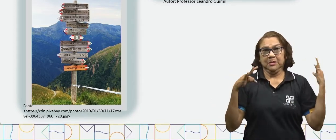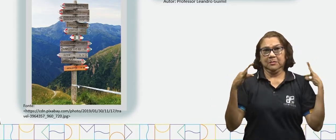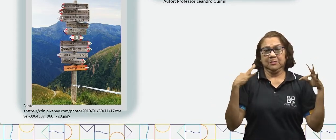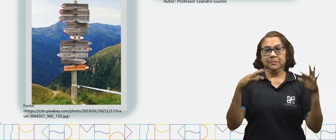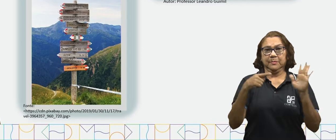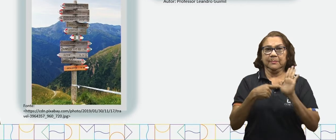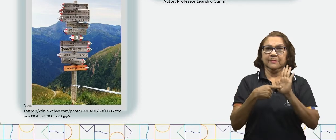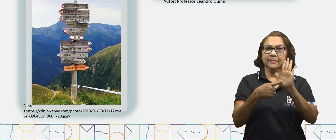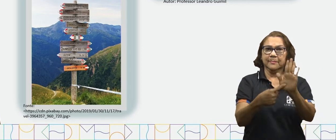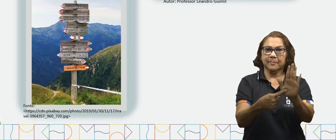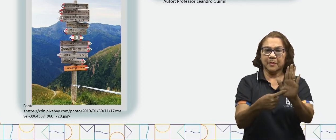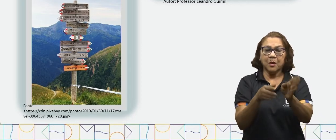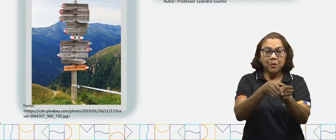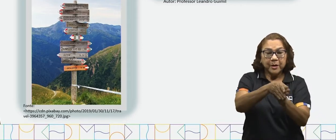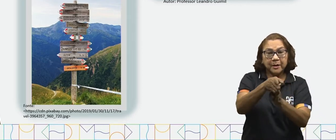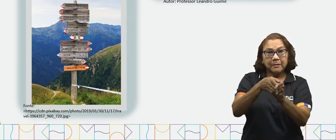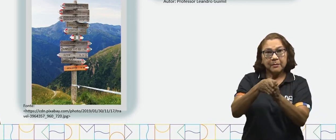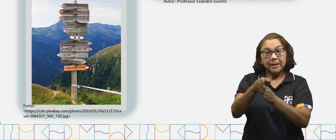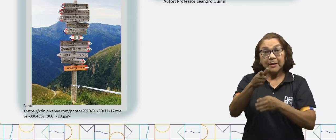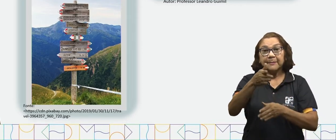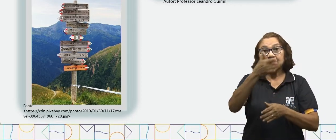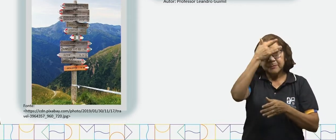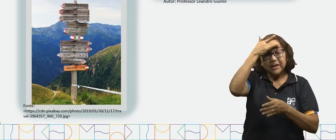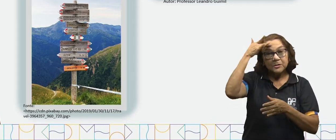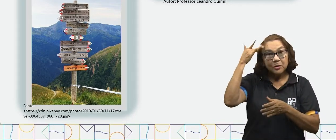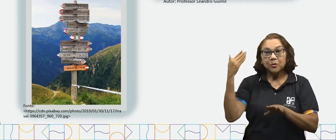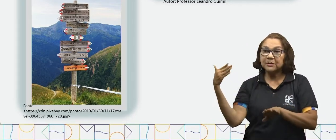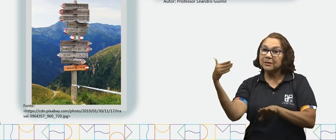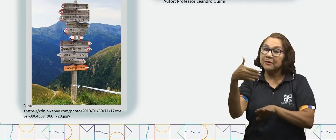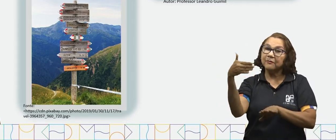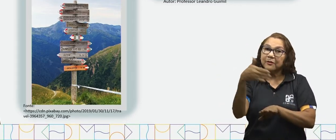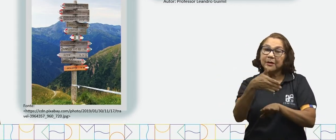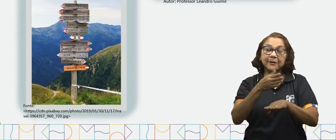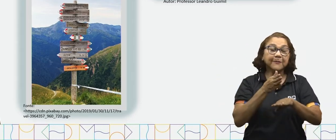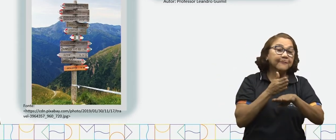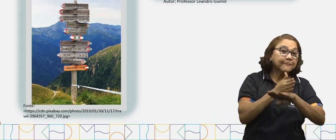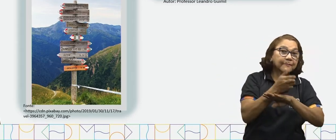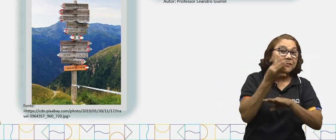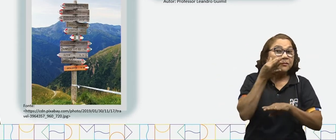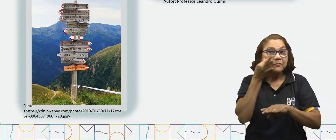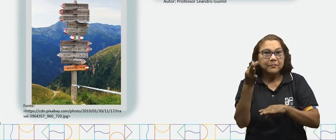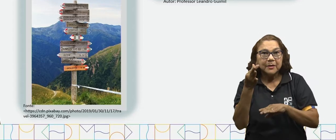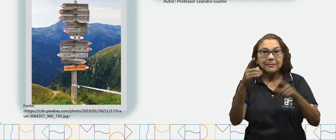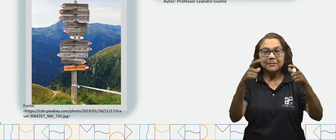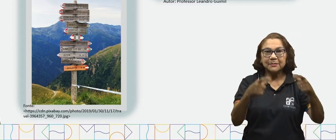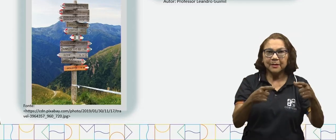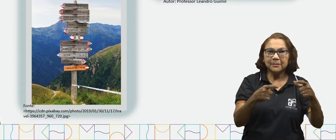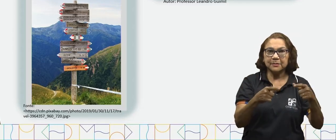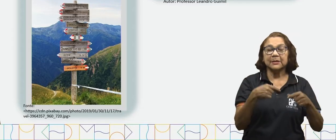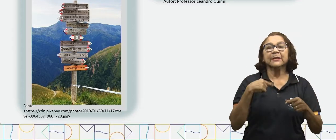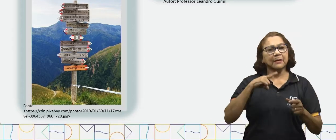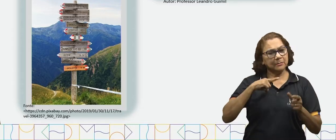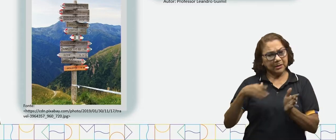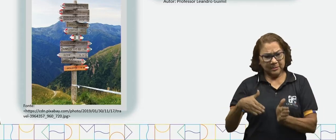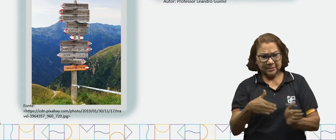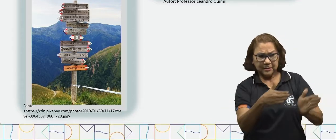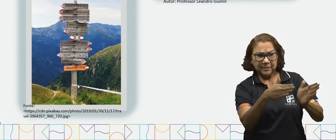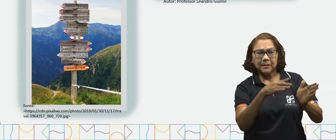justamente para orientar os moradores ou até turistas que estão visitando a cidade. Para seguir uma trilha, por exemplo,